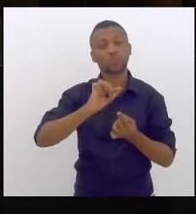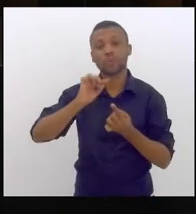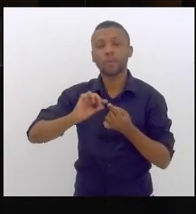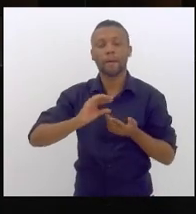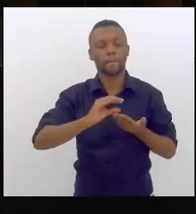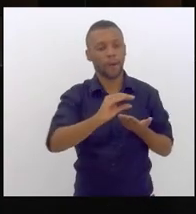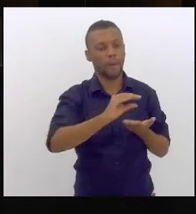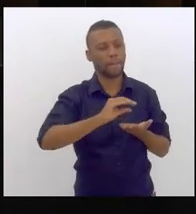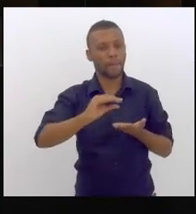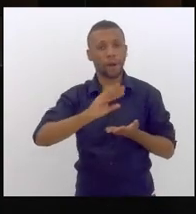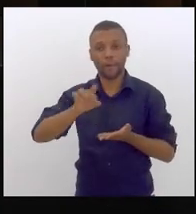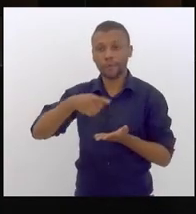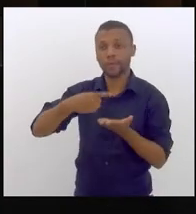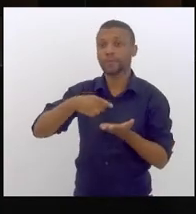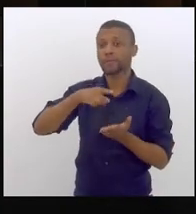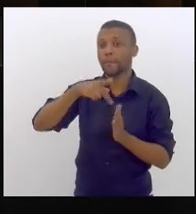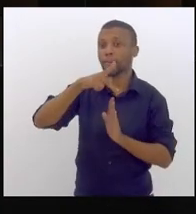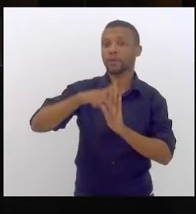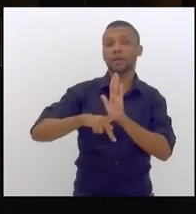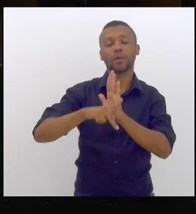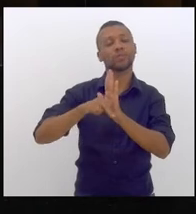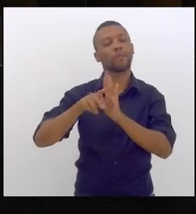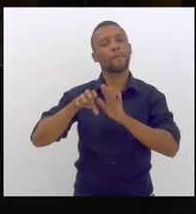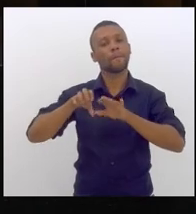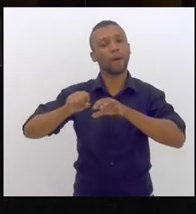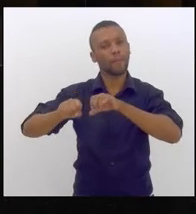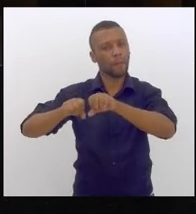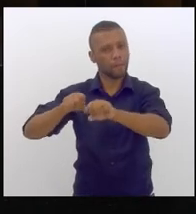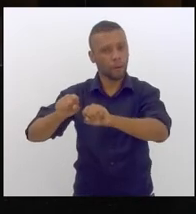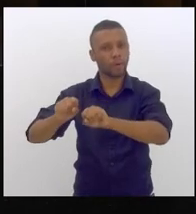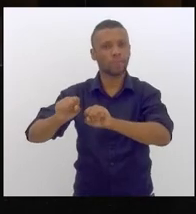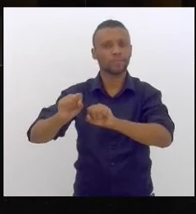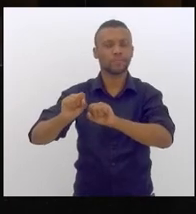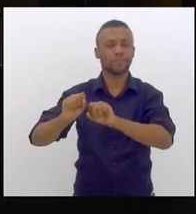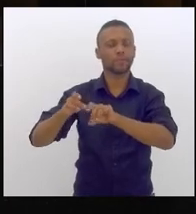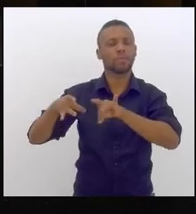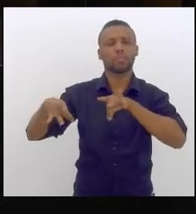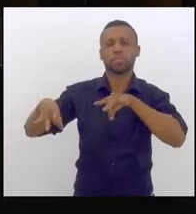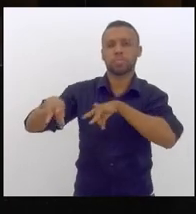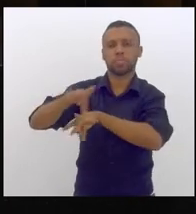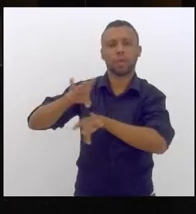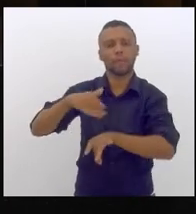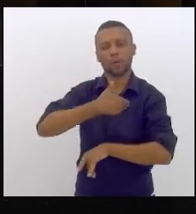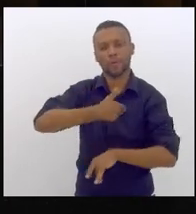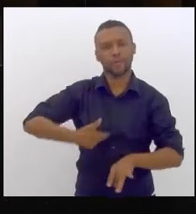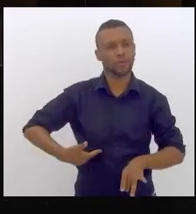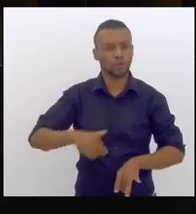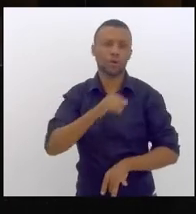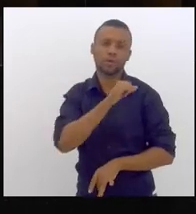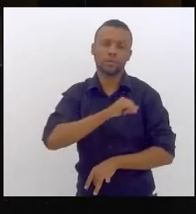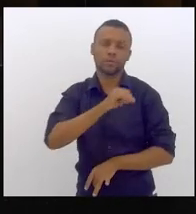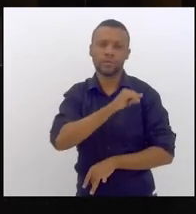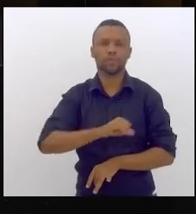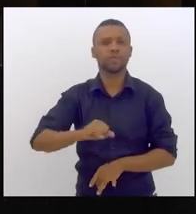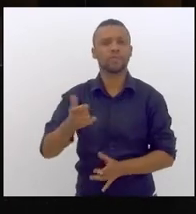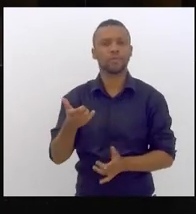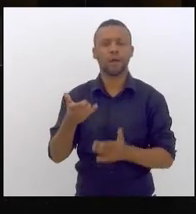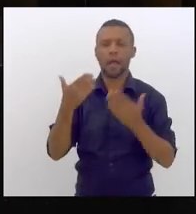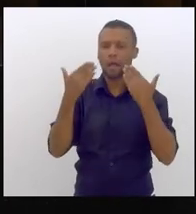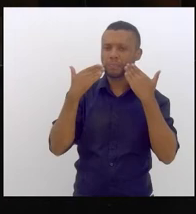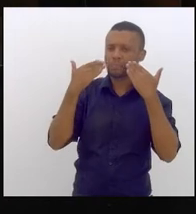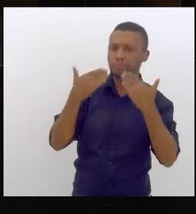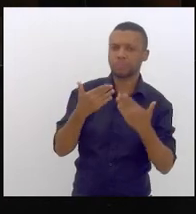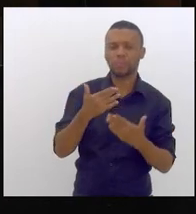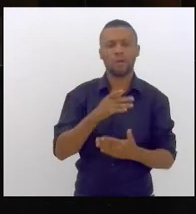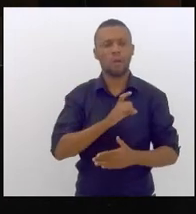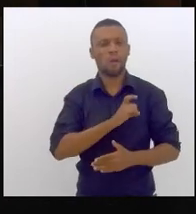esse programa completamente loteado de uma forma eleitoreira pelo governador do Estado, é um escárnio com a nossa